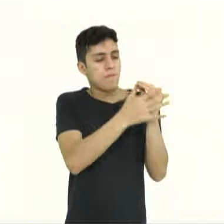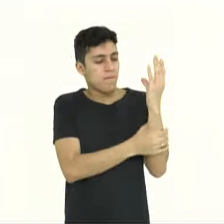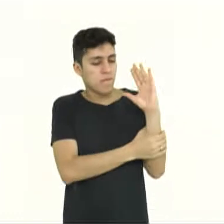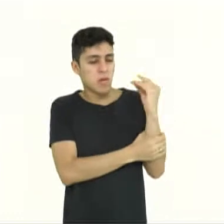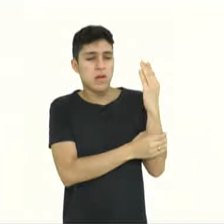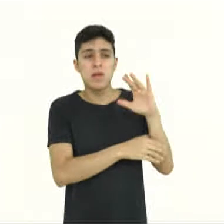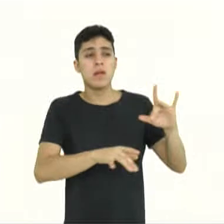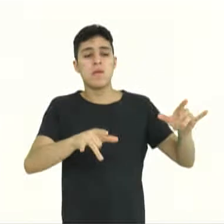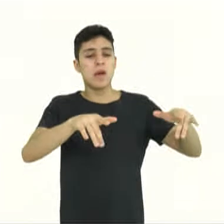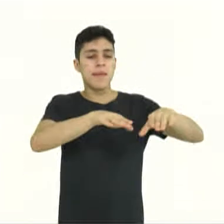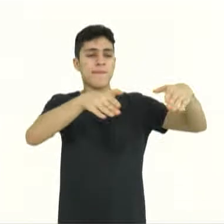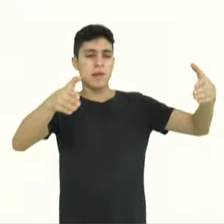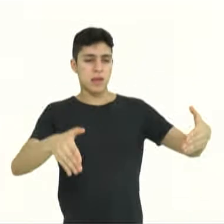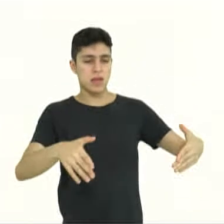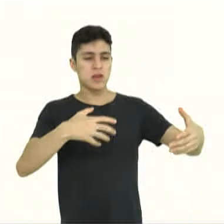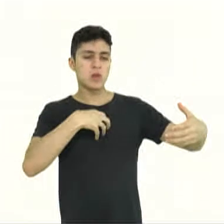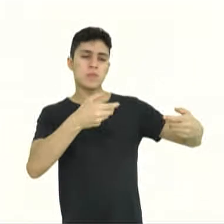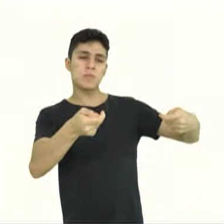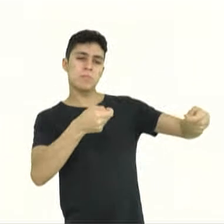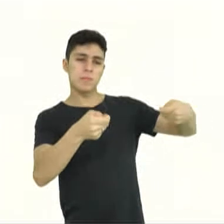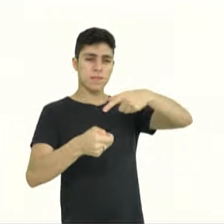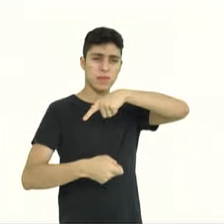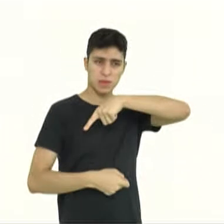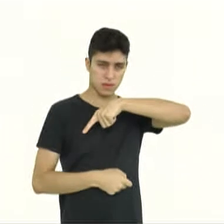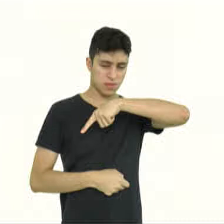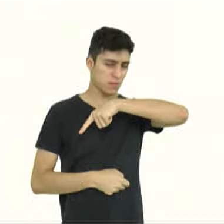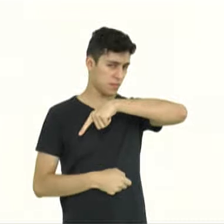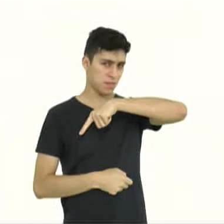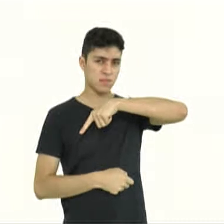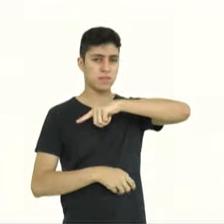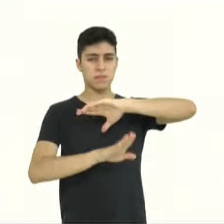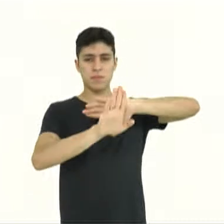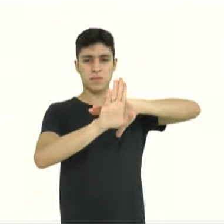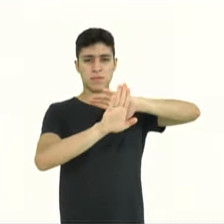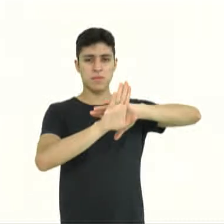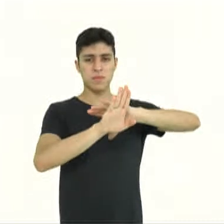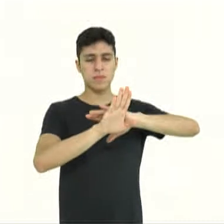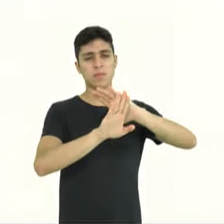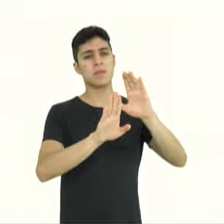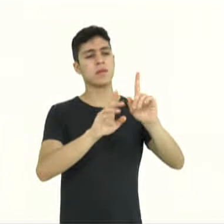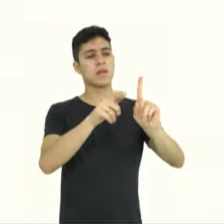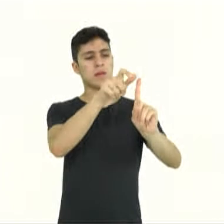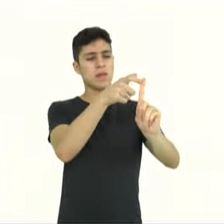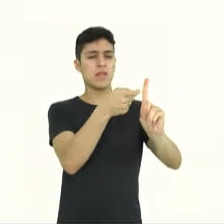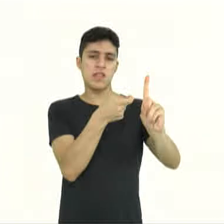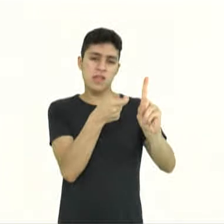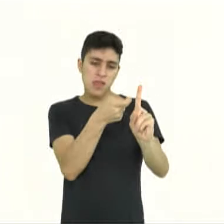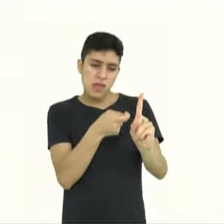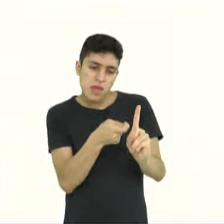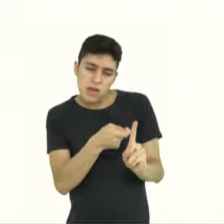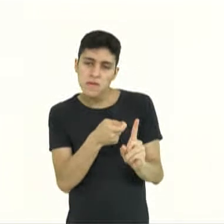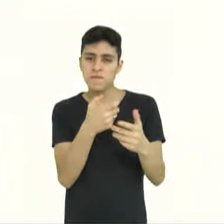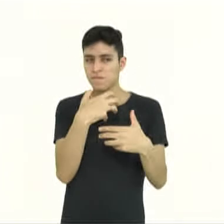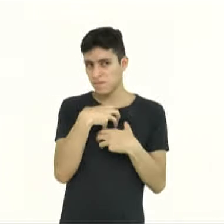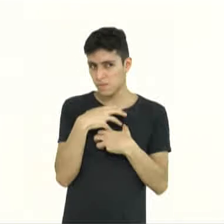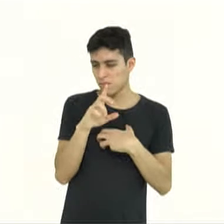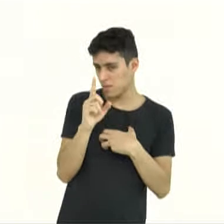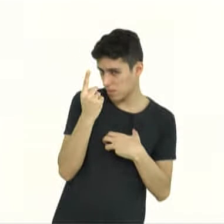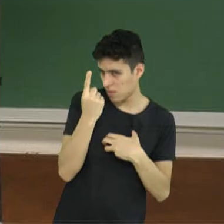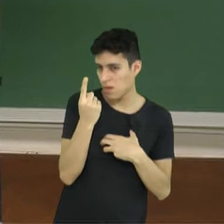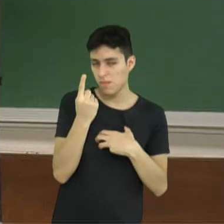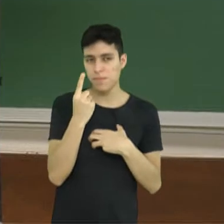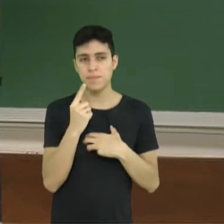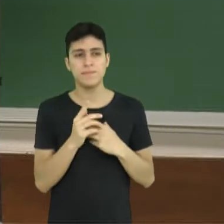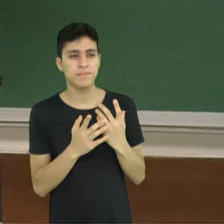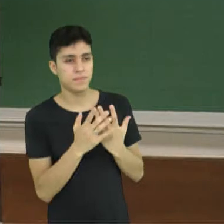uma mesa, tá? Possui um mecanismo central em suas costas ou cabeça que possibilita a coordenação com apenas uma